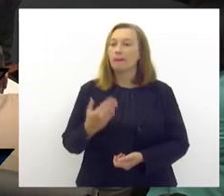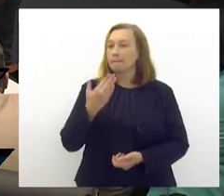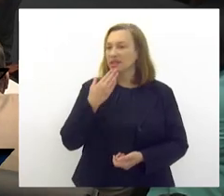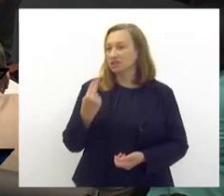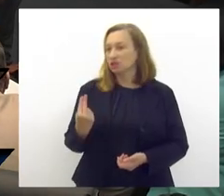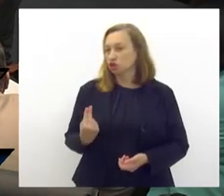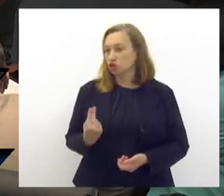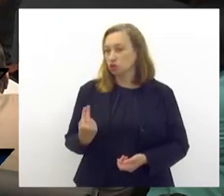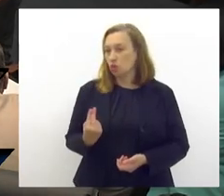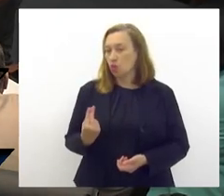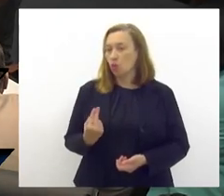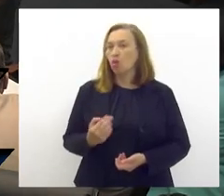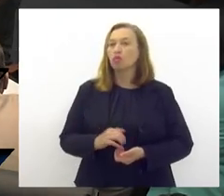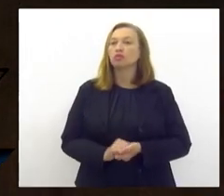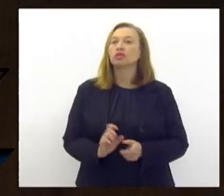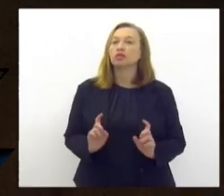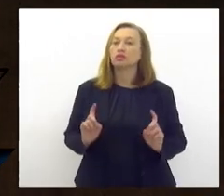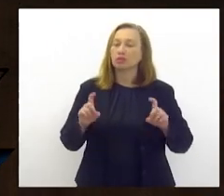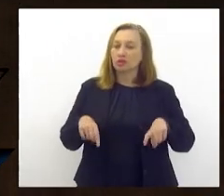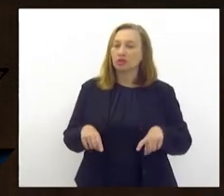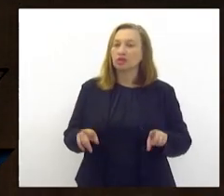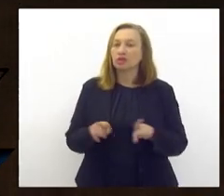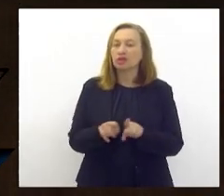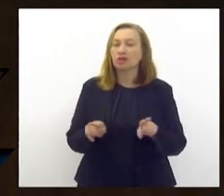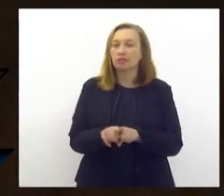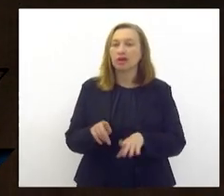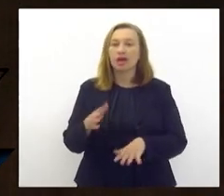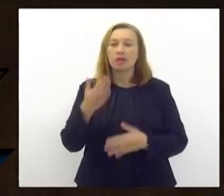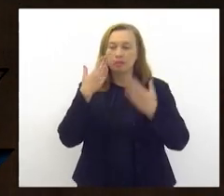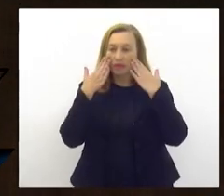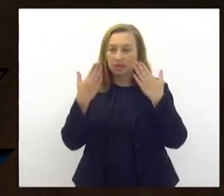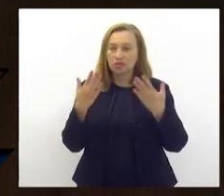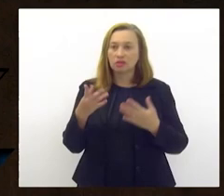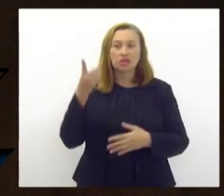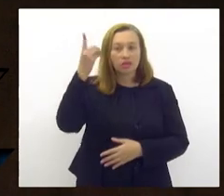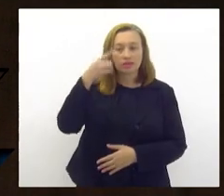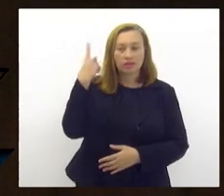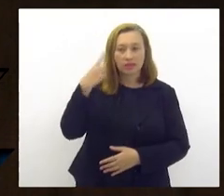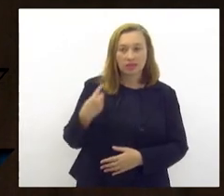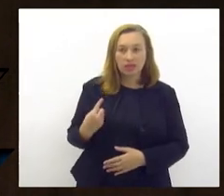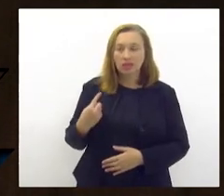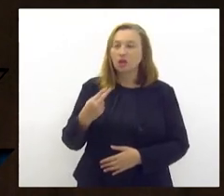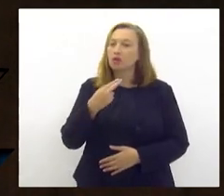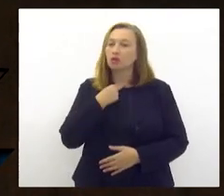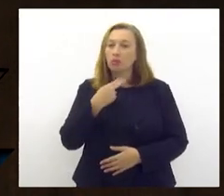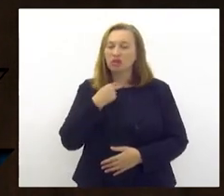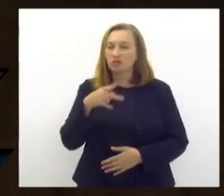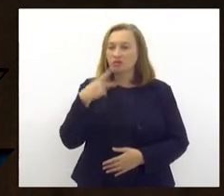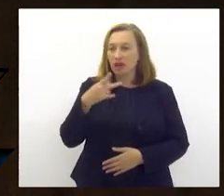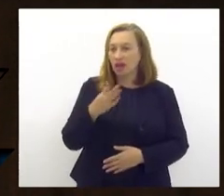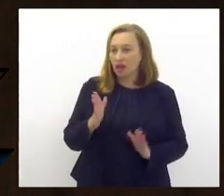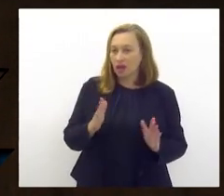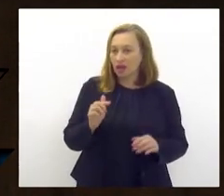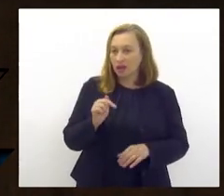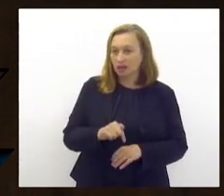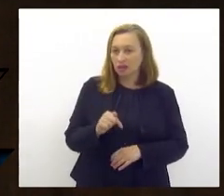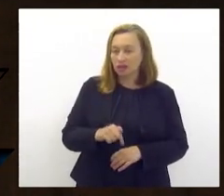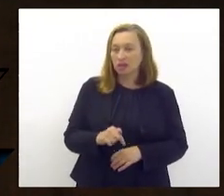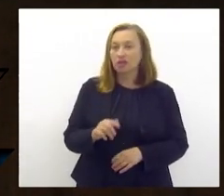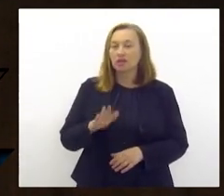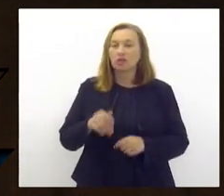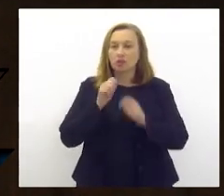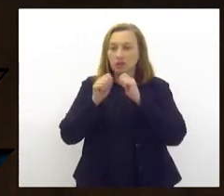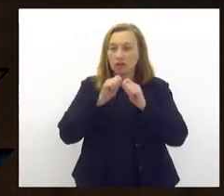coautora a nossa mandata, da mesma forma apresentou a deputada Dani Monteiro, que não está podendo se manifestar aqui por conta de estar dando uma